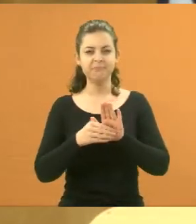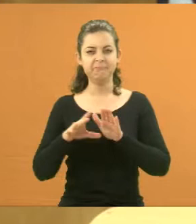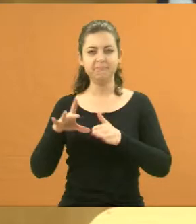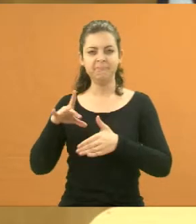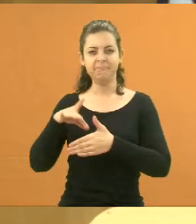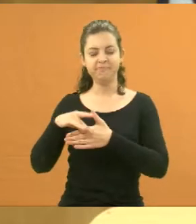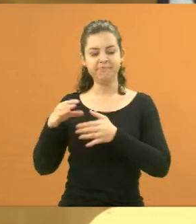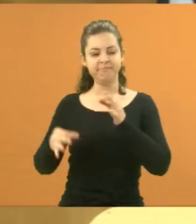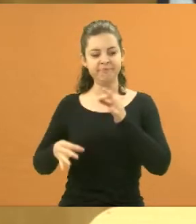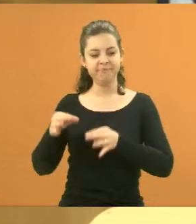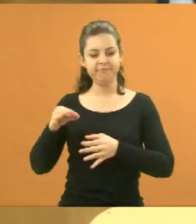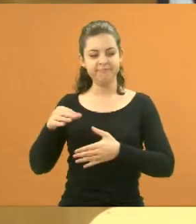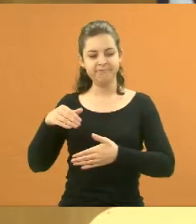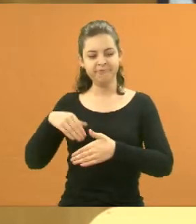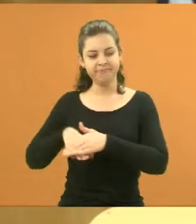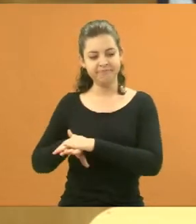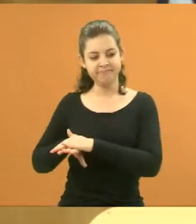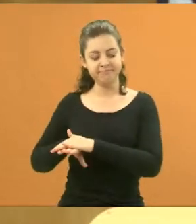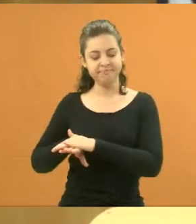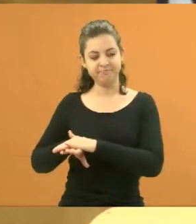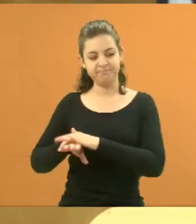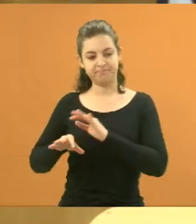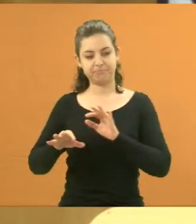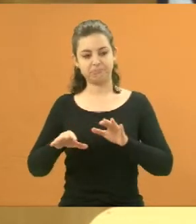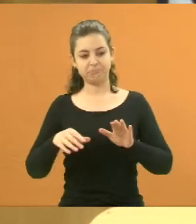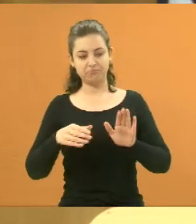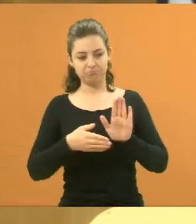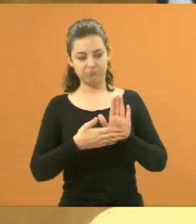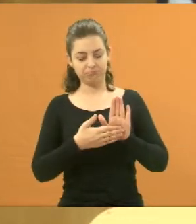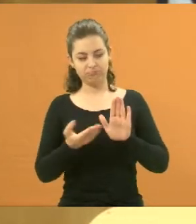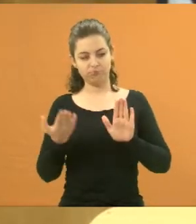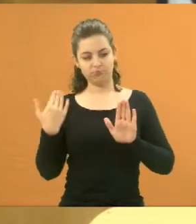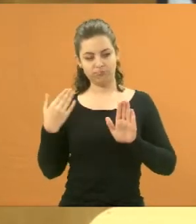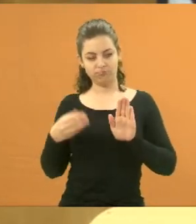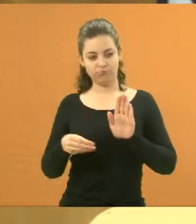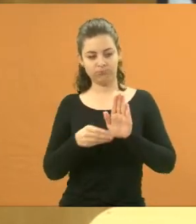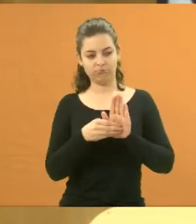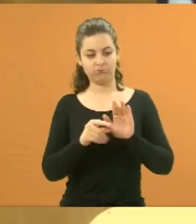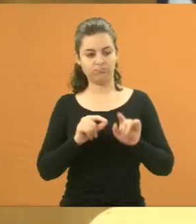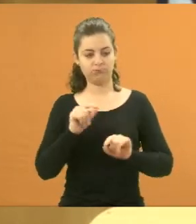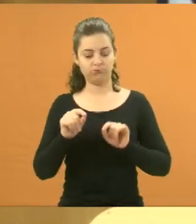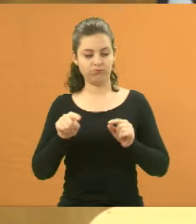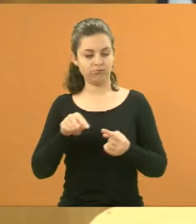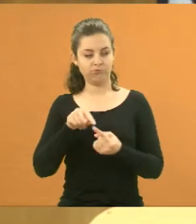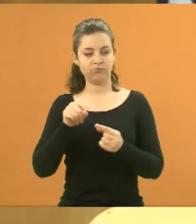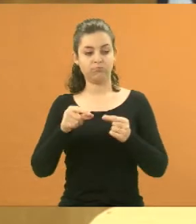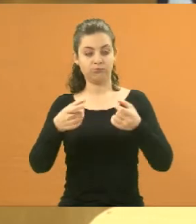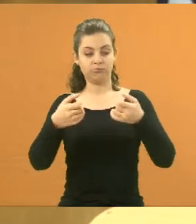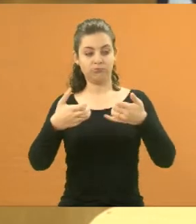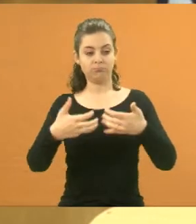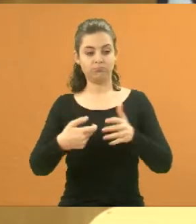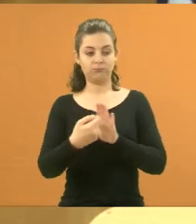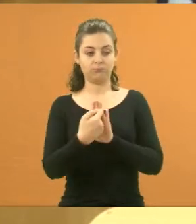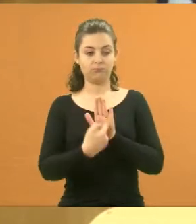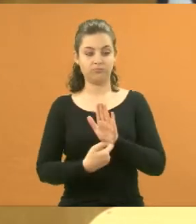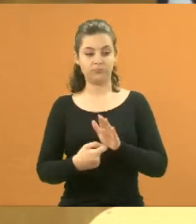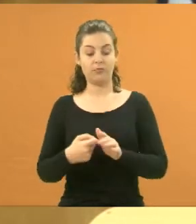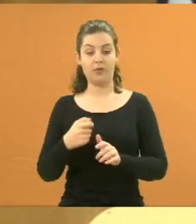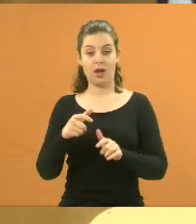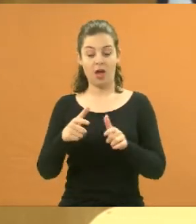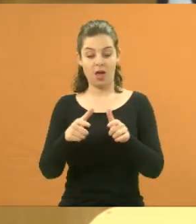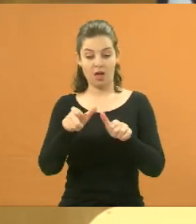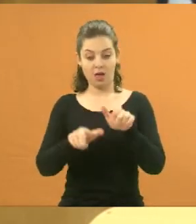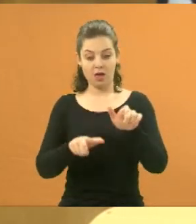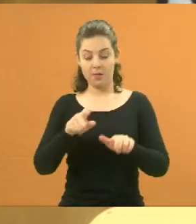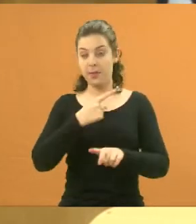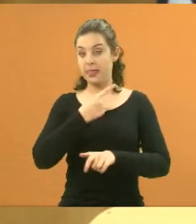nosso jurídico, né? Porque a emenda que eu fiz, ela dizia o seguinte: As pessoas que não limpassem, ou seja,